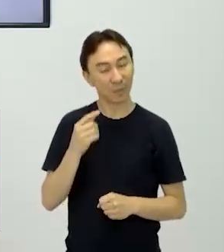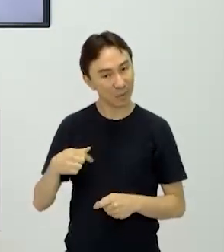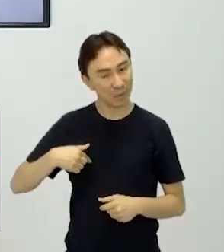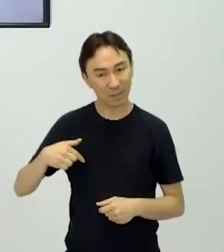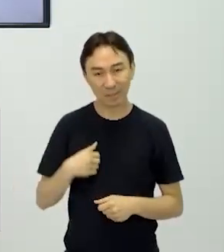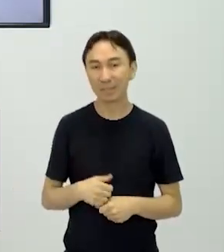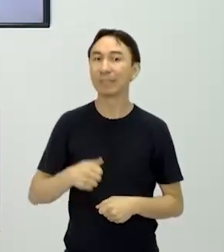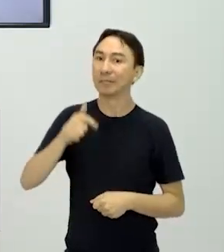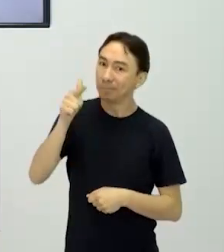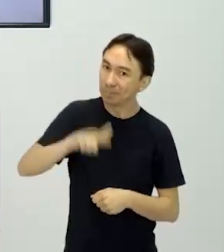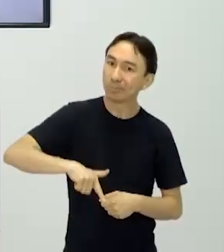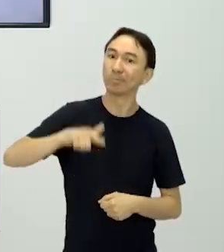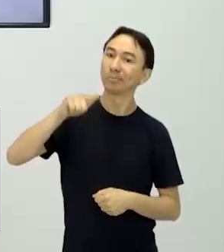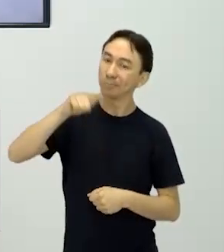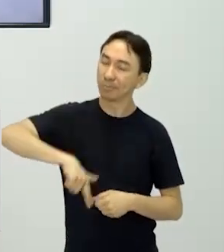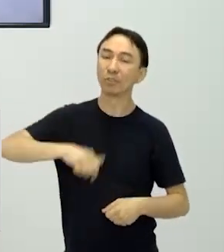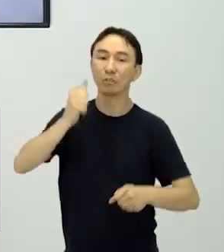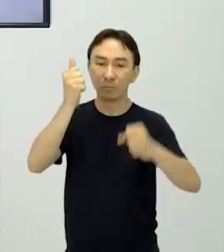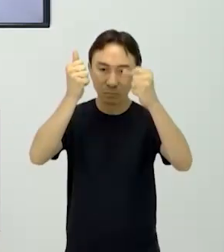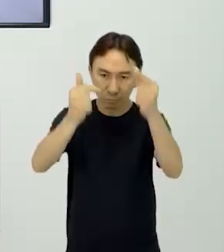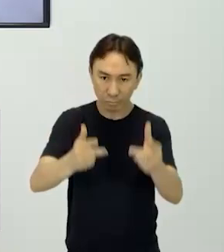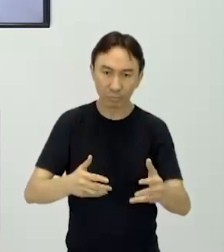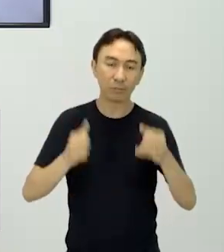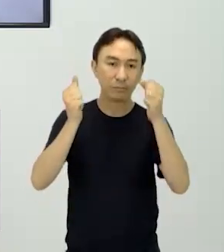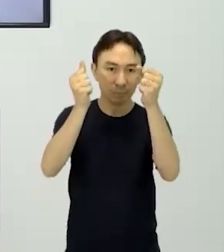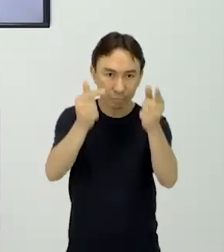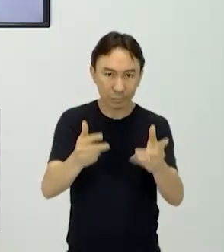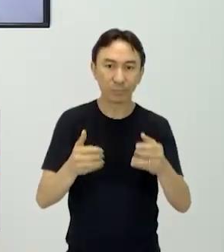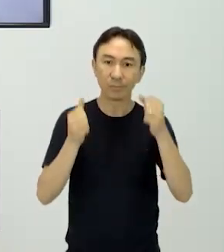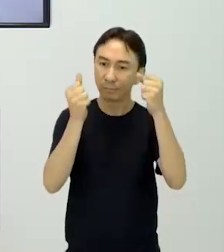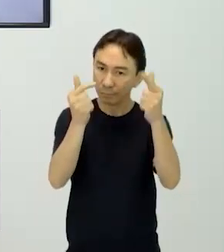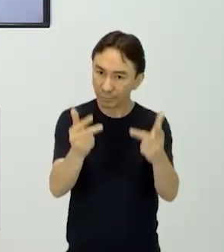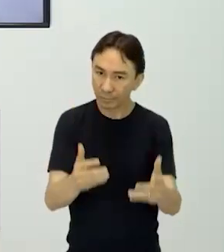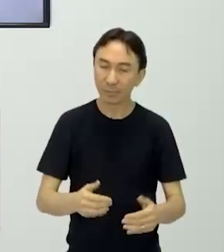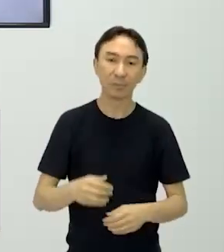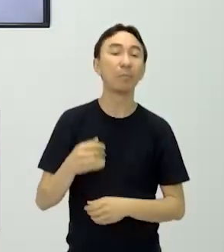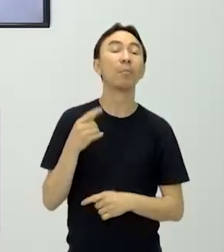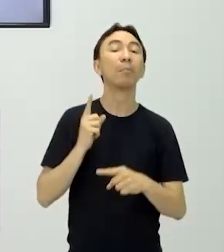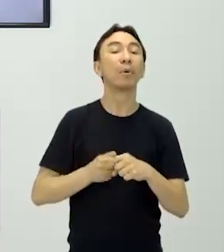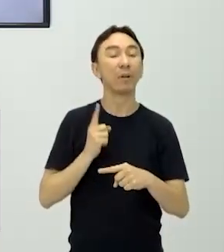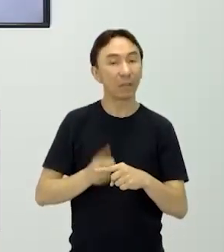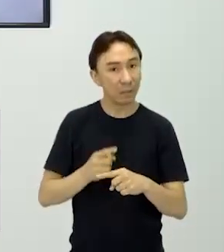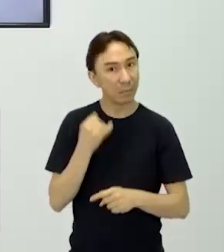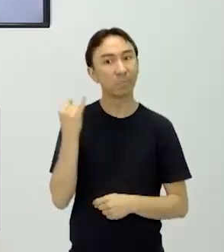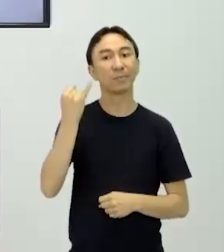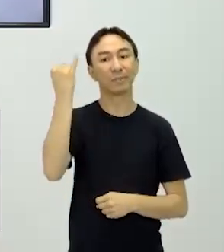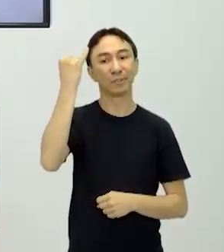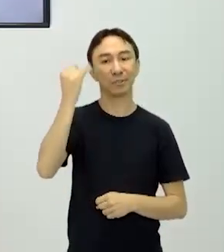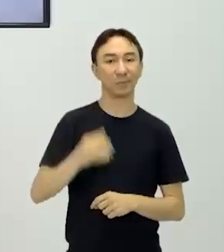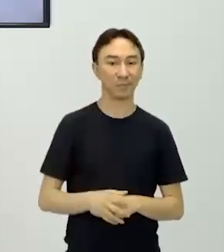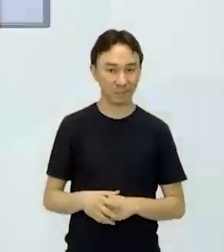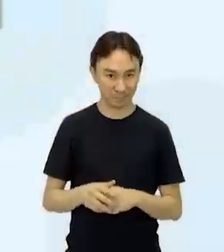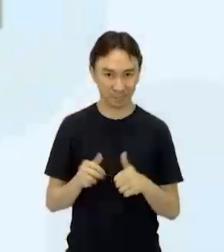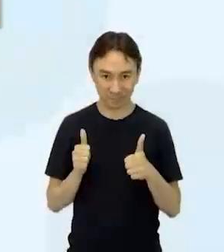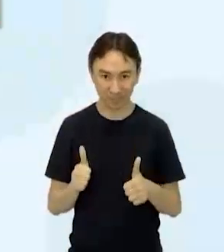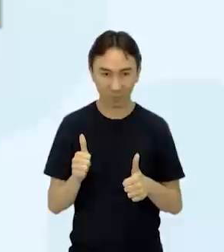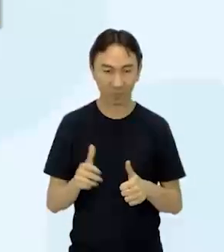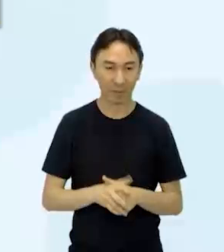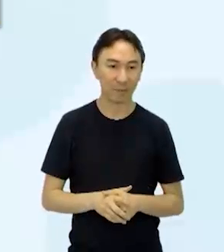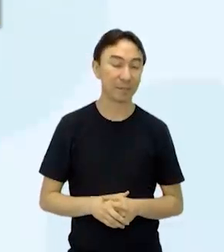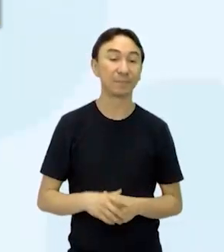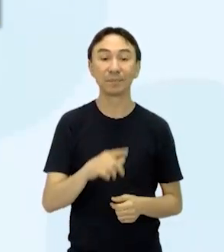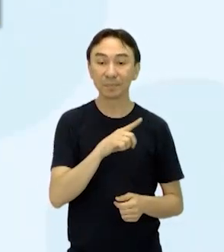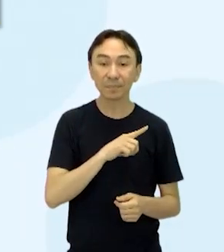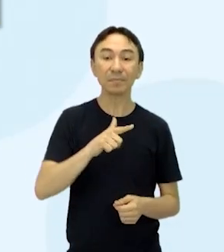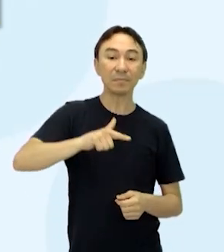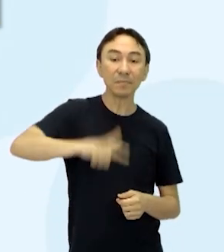essa informação, porque ela é verdadeiramente importante aí para vocês, tá bom? Ó, vamos lá. Segunda perguntinha. Olha só o que está falando